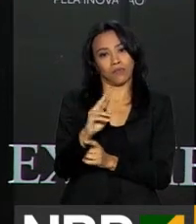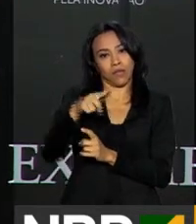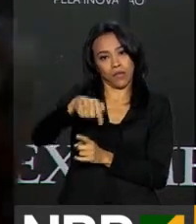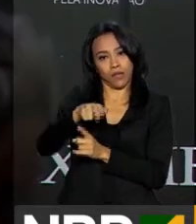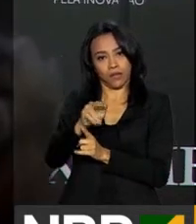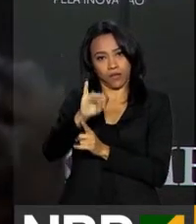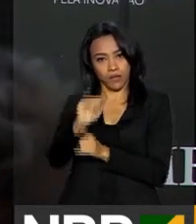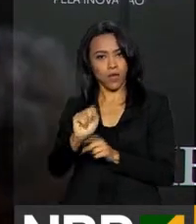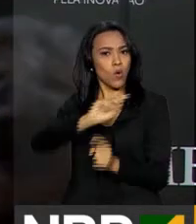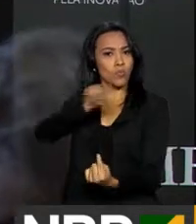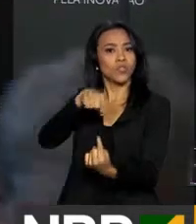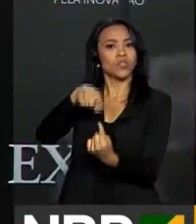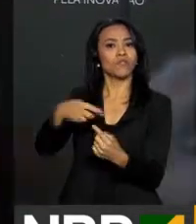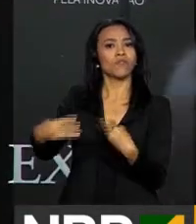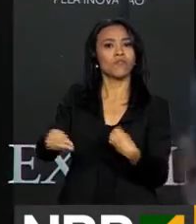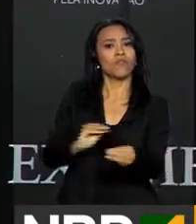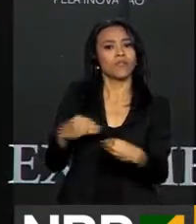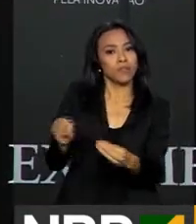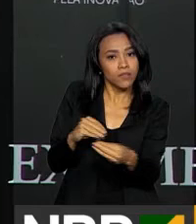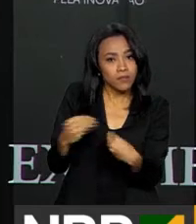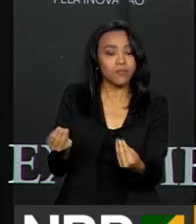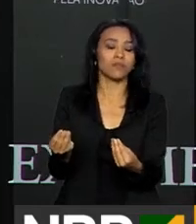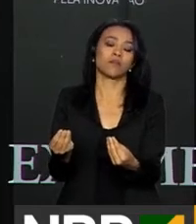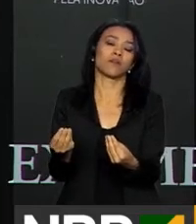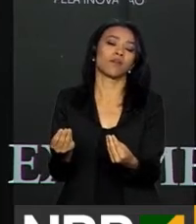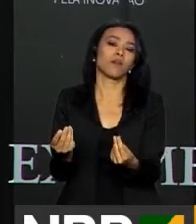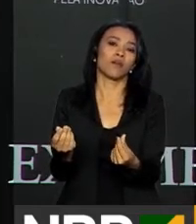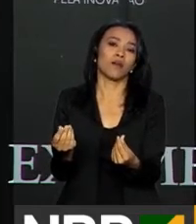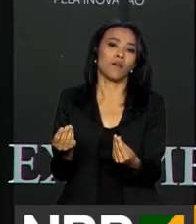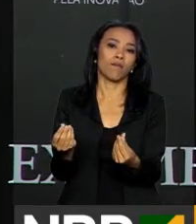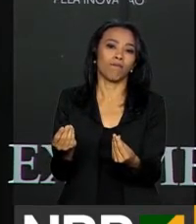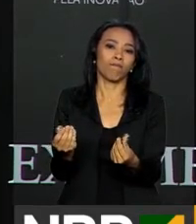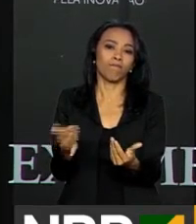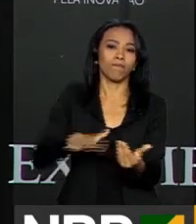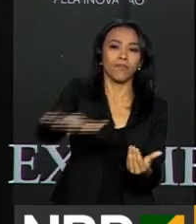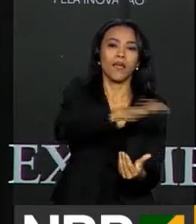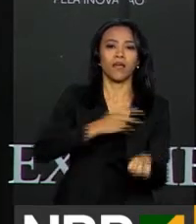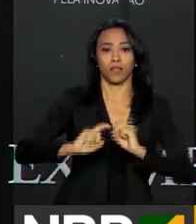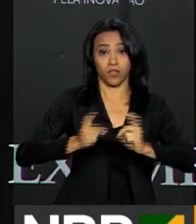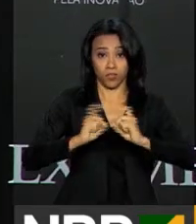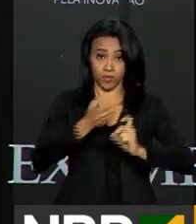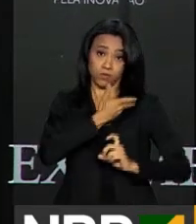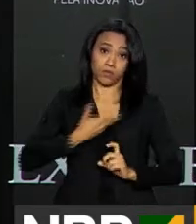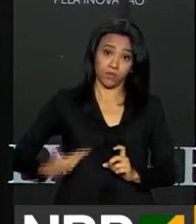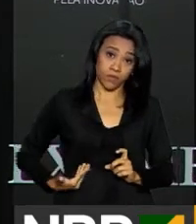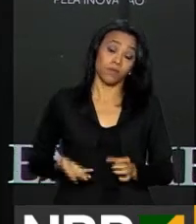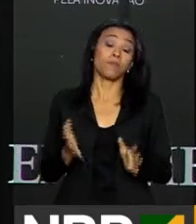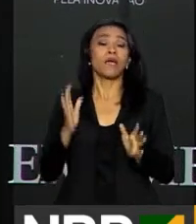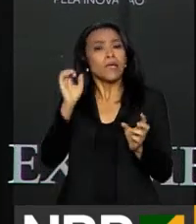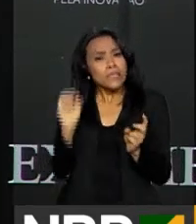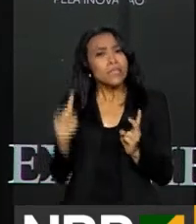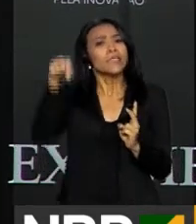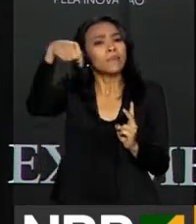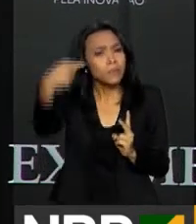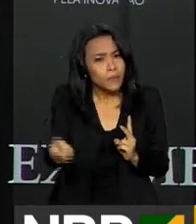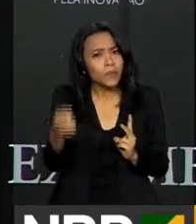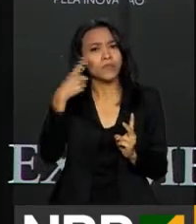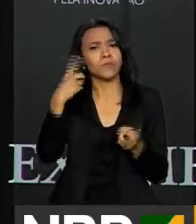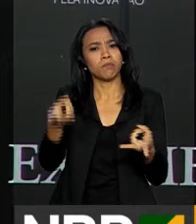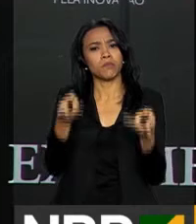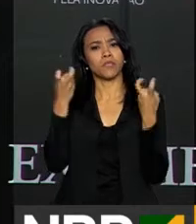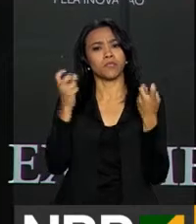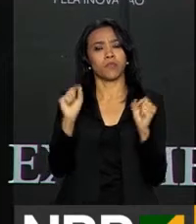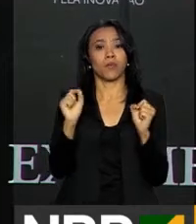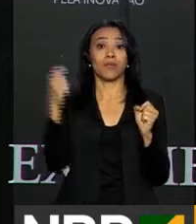pouco a prestação da atividade pública. Mais adiante, verificou-se que era preciso